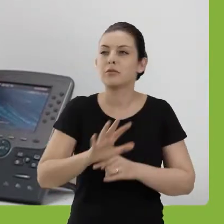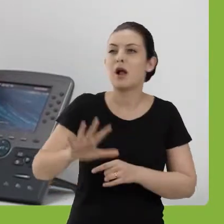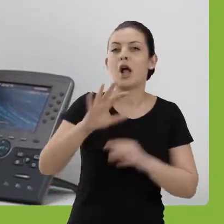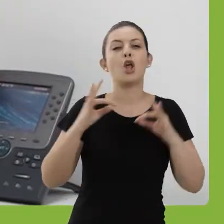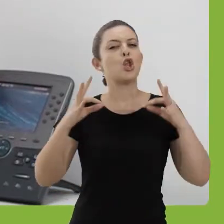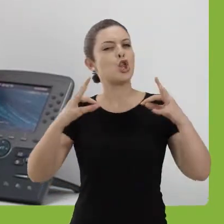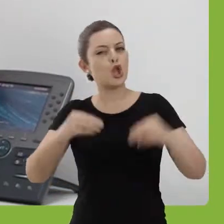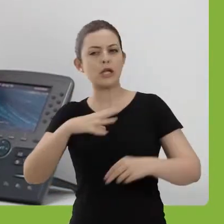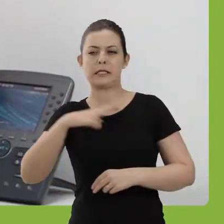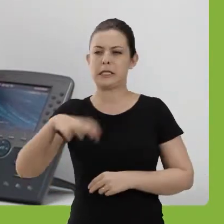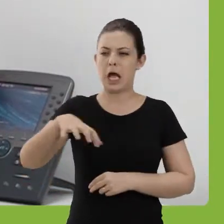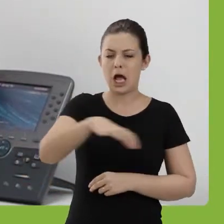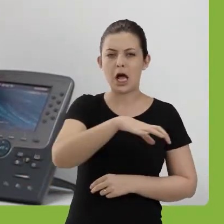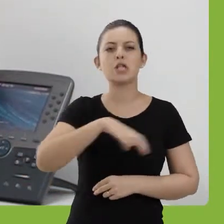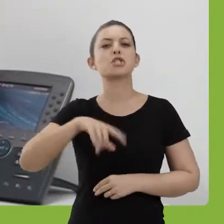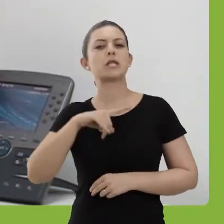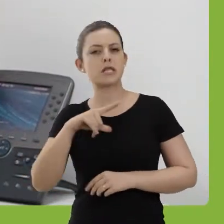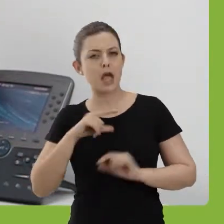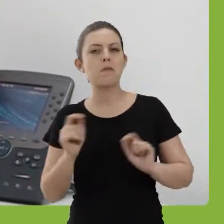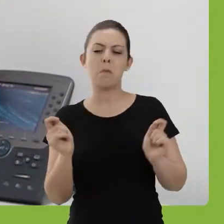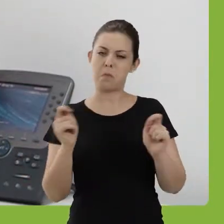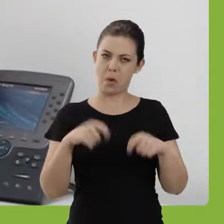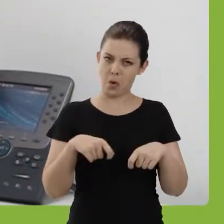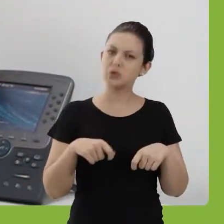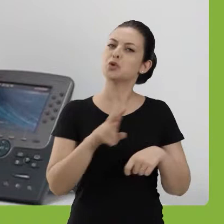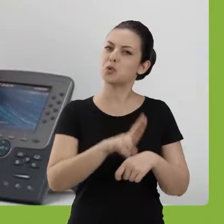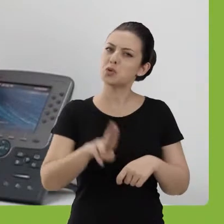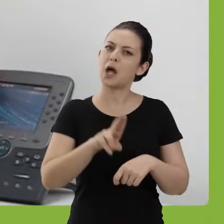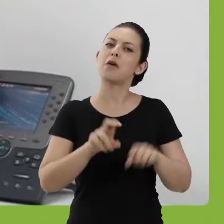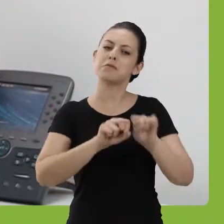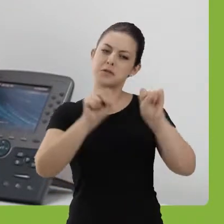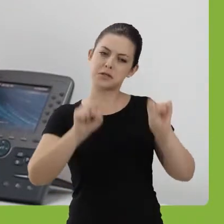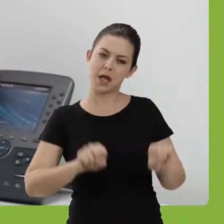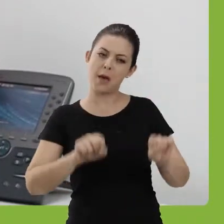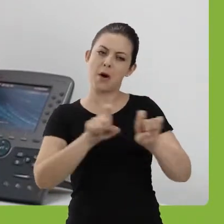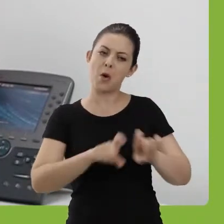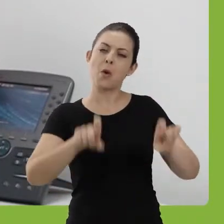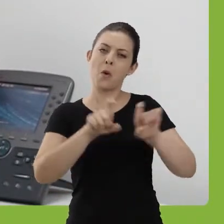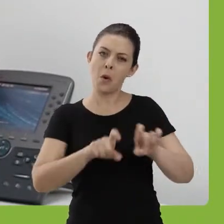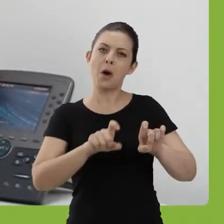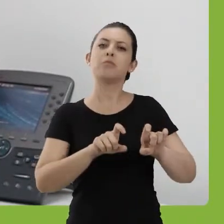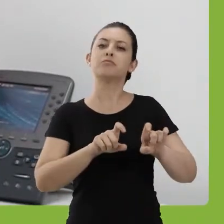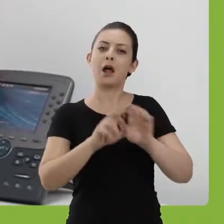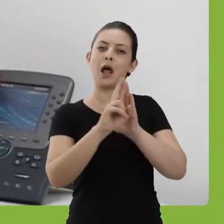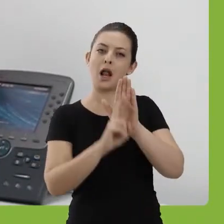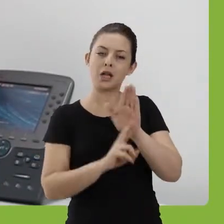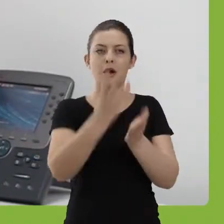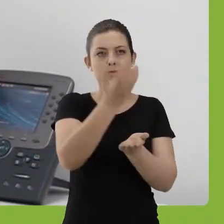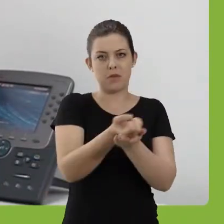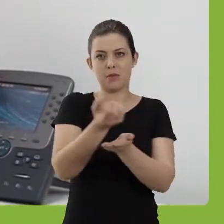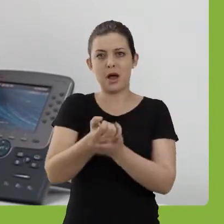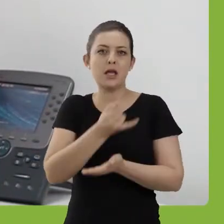municípios, todos os municípios catarinenses já estão aptos a utilizar o sistema informatizado e a partir daí a gente extrai relatórios, como por